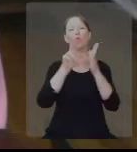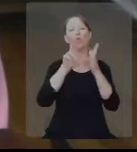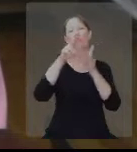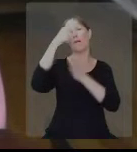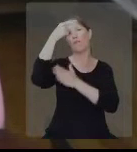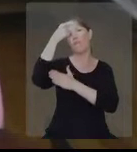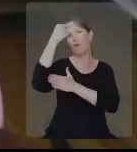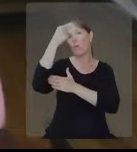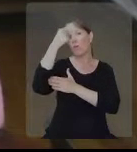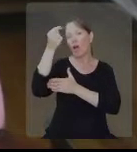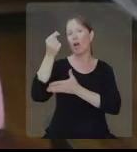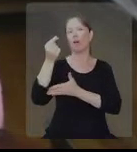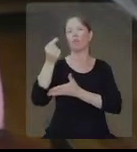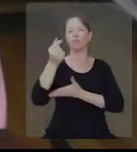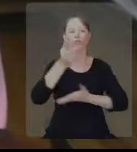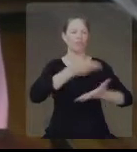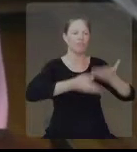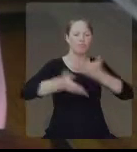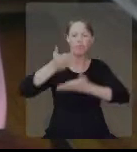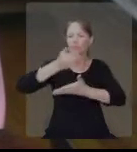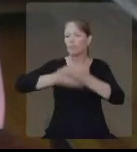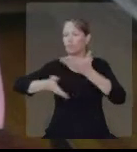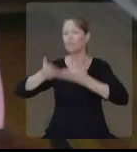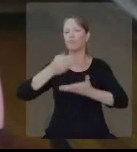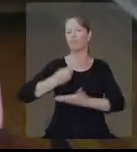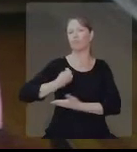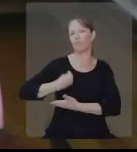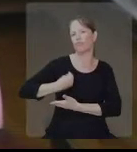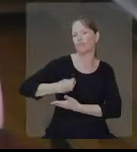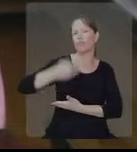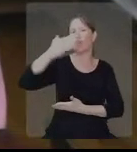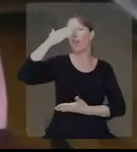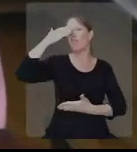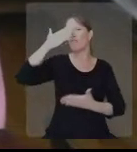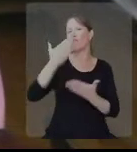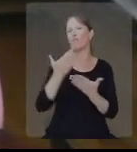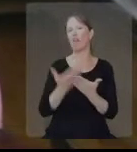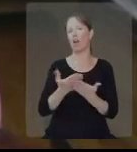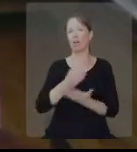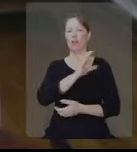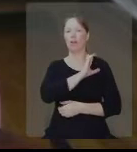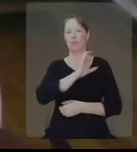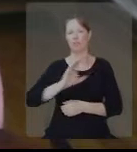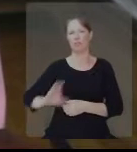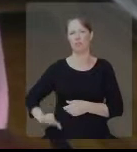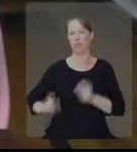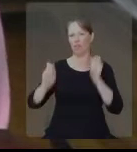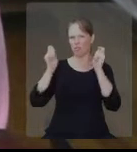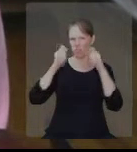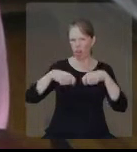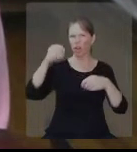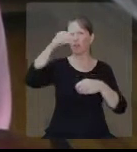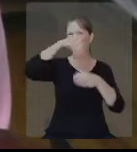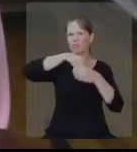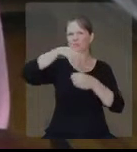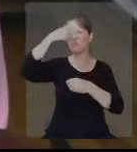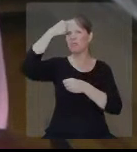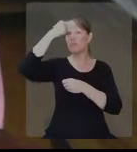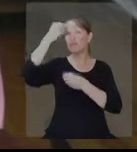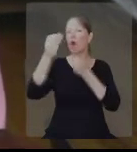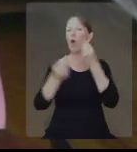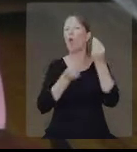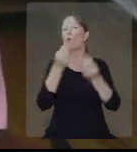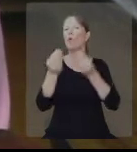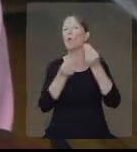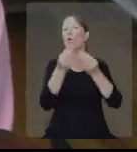universitário a vivência da fé cristã? A fé cristã, ela é possível ser vivenciada dentro do ambiente